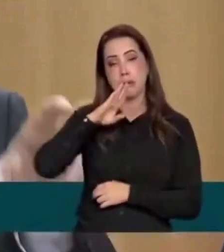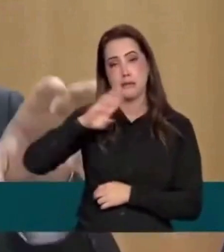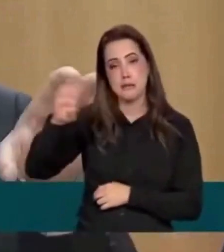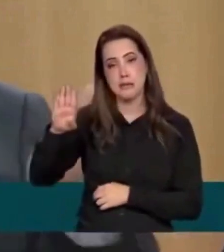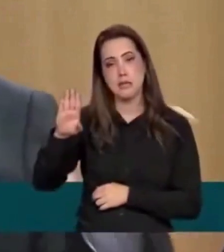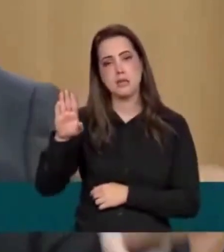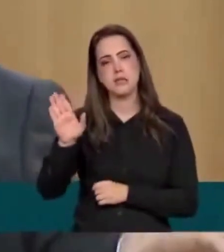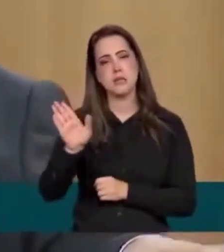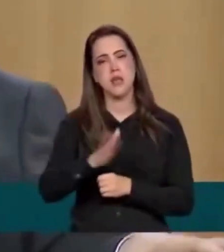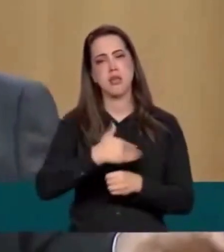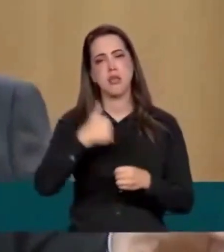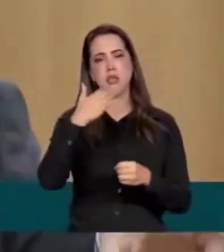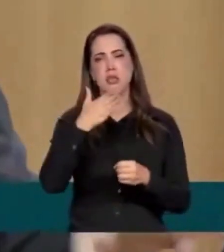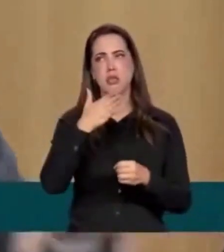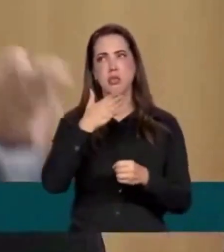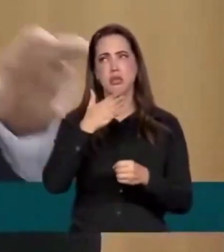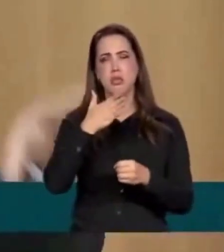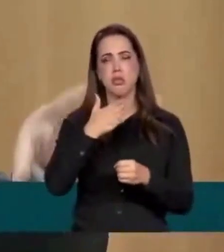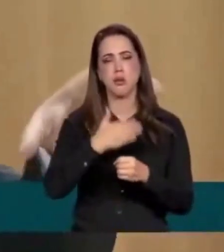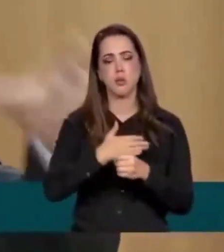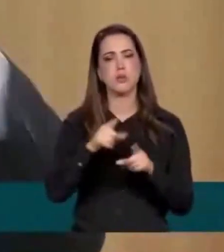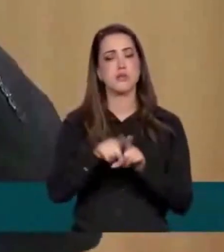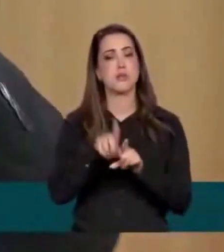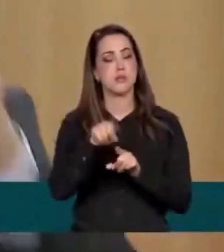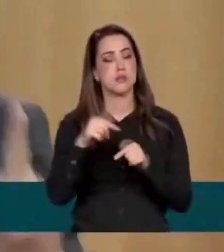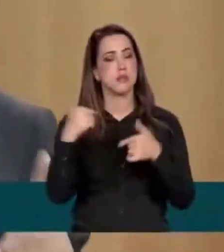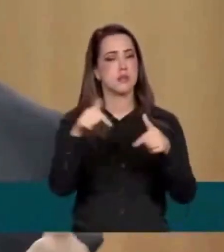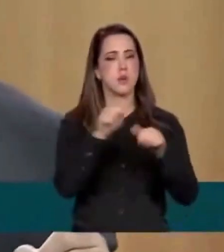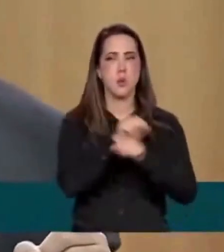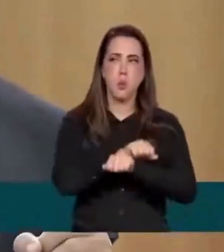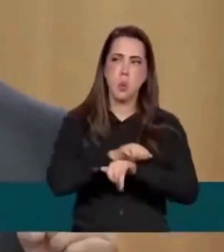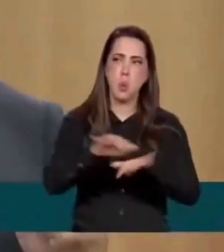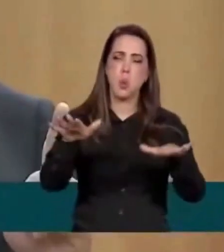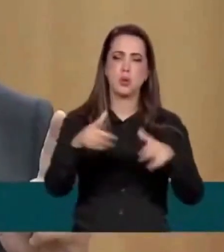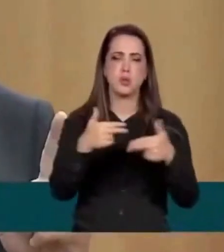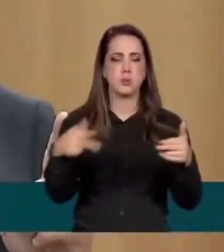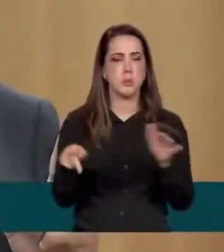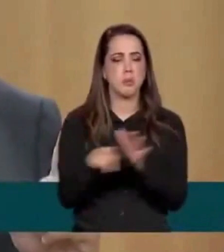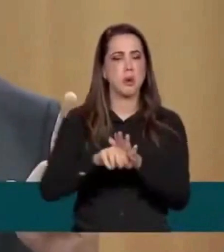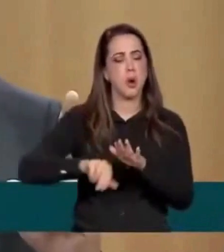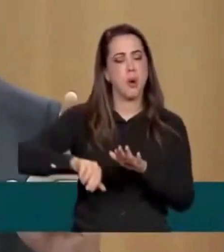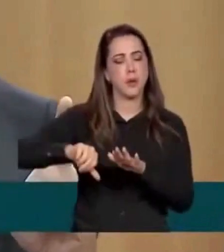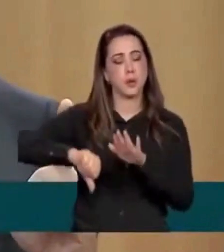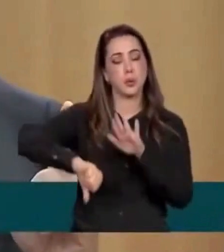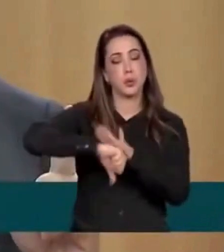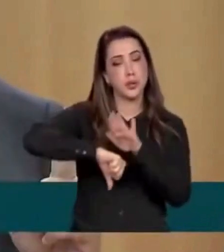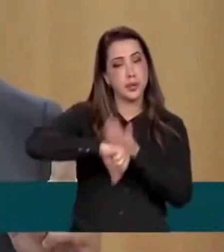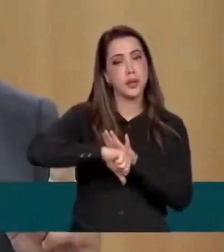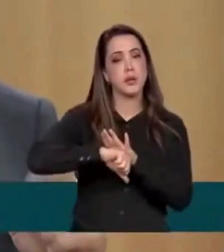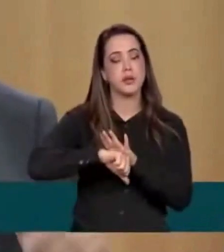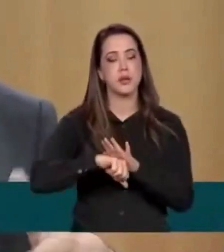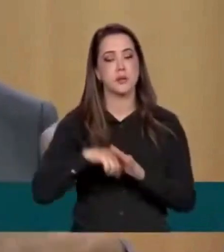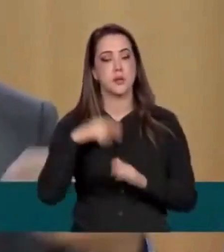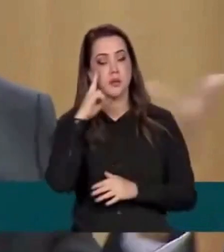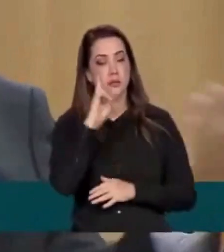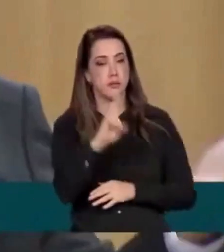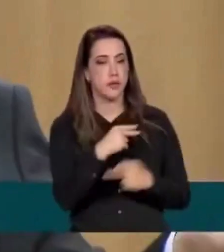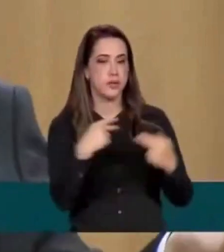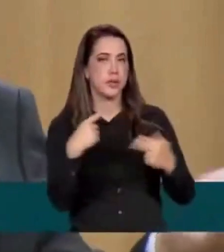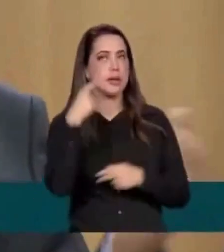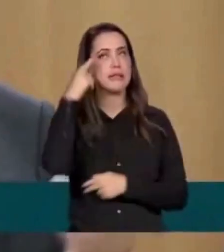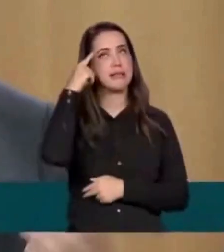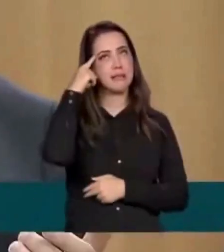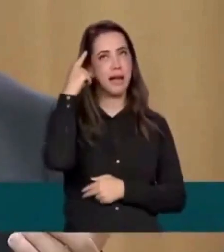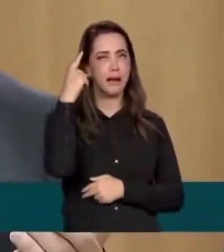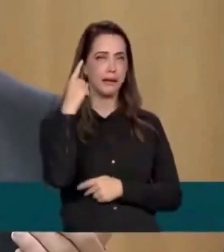neonazistas, propagadores de condutas criminosas, a partir dessa inspiração